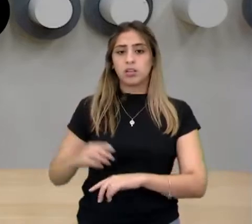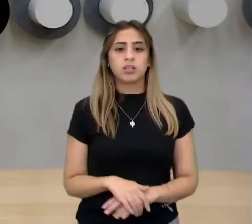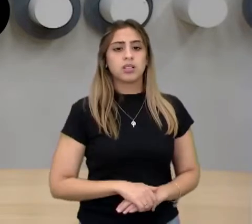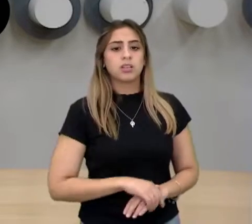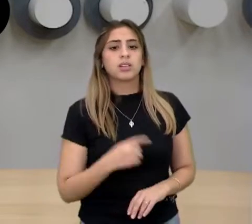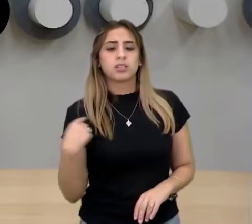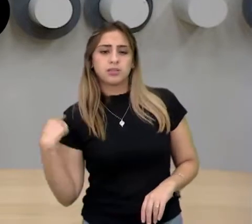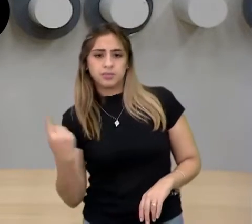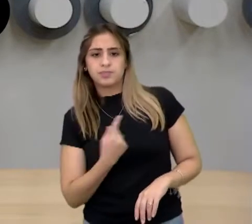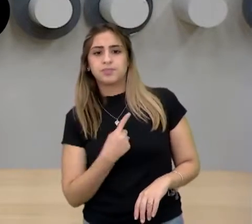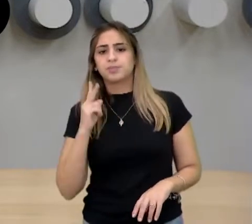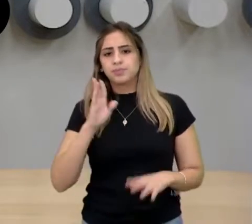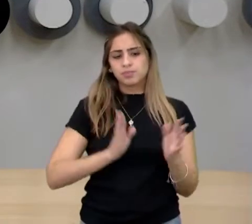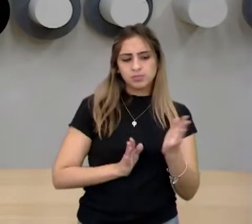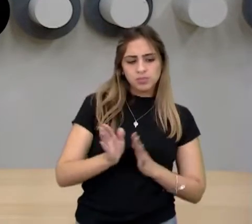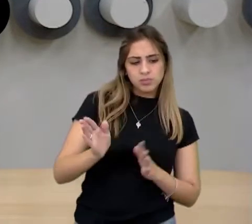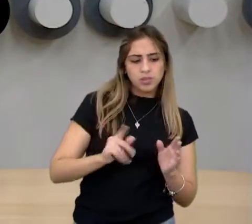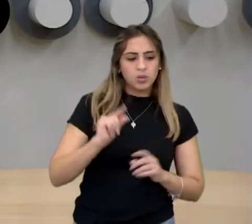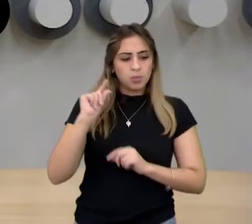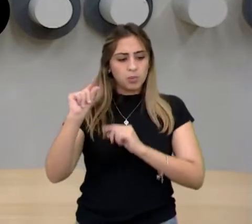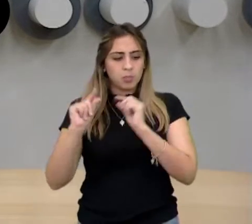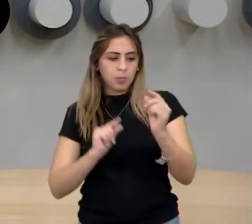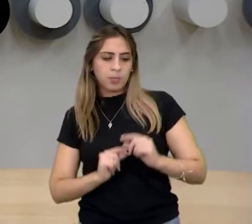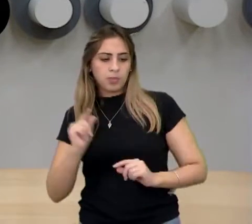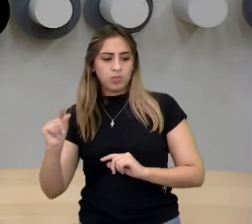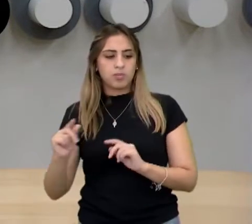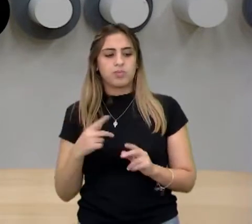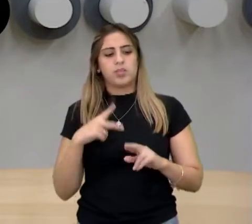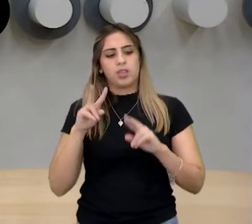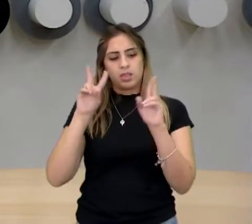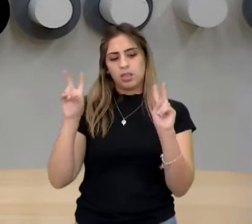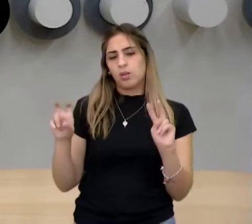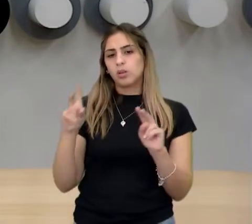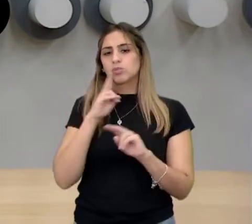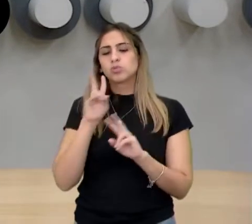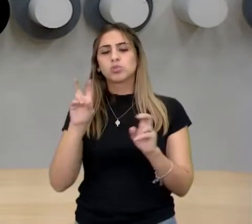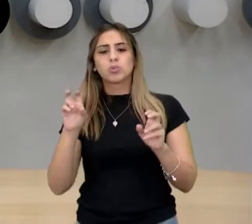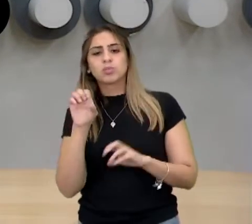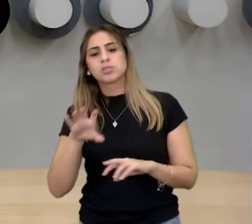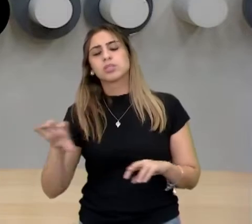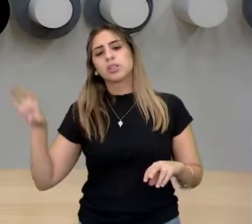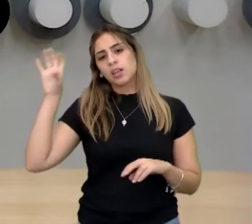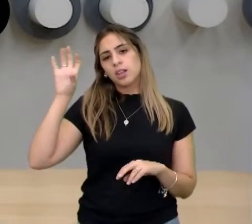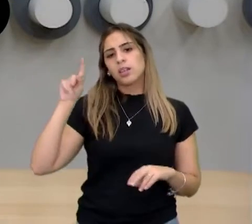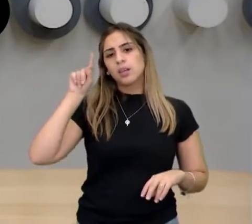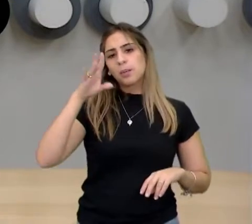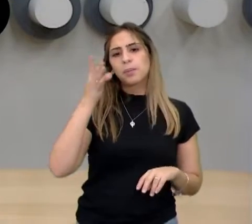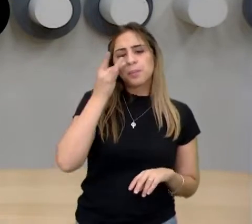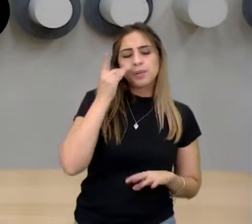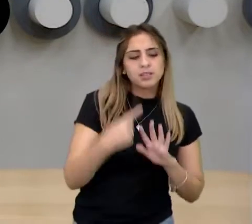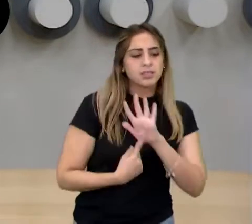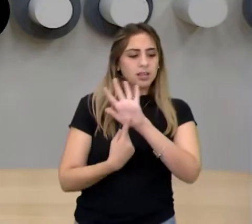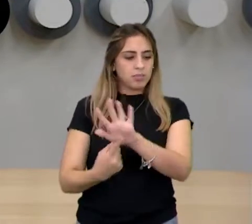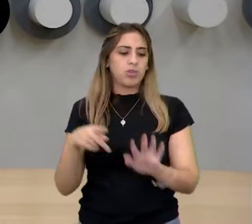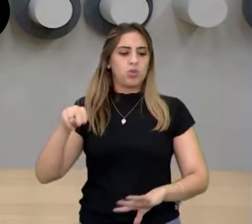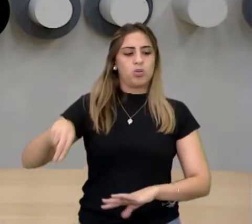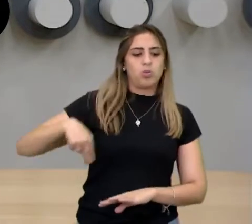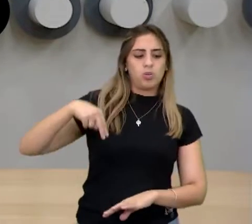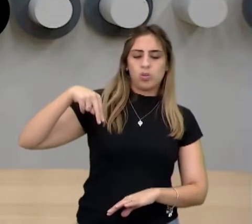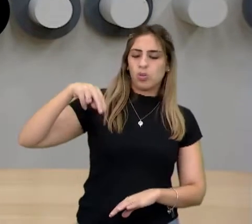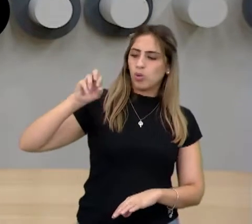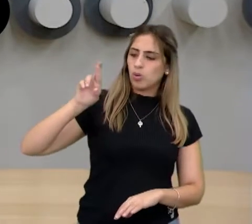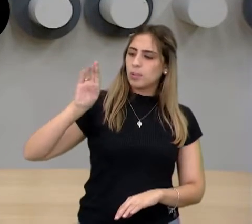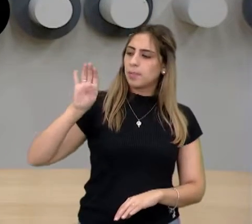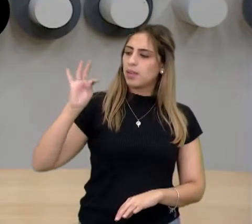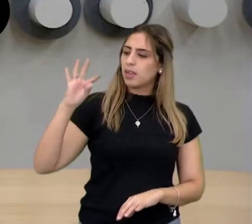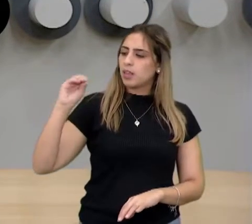a gente destrinchou um pouquinho as teorias sobre o Estado que são apresentadas pelo Norberto Bobbio